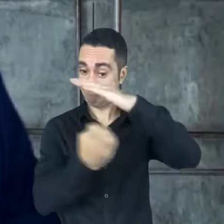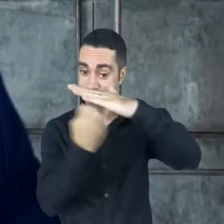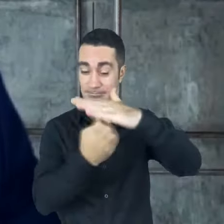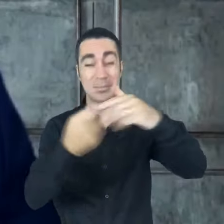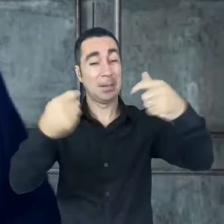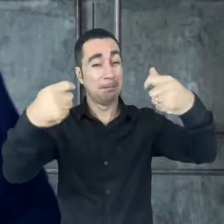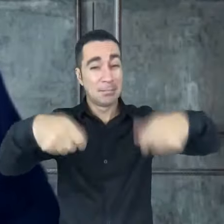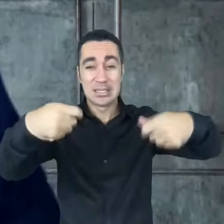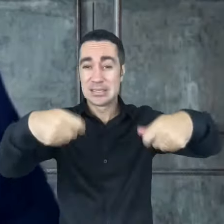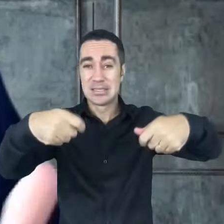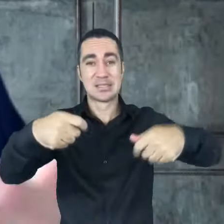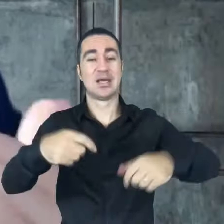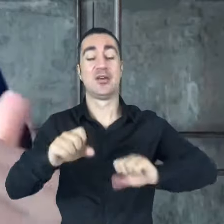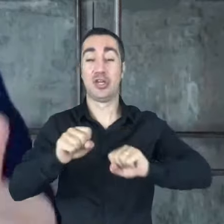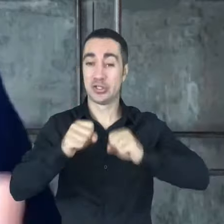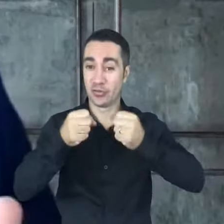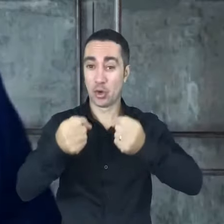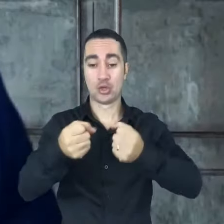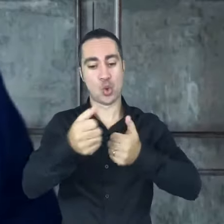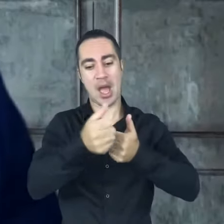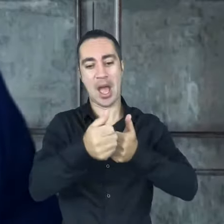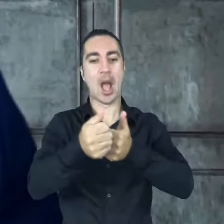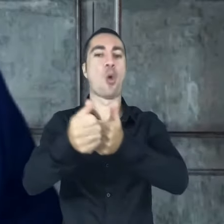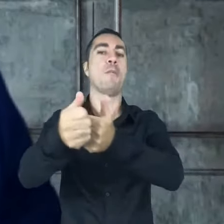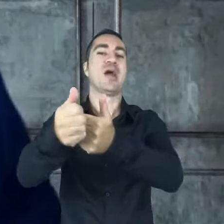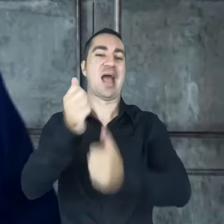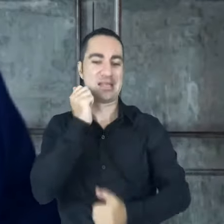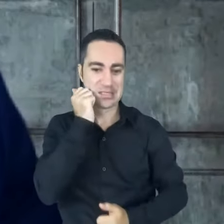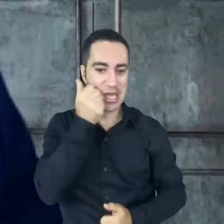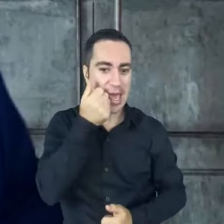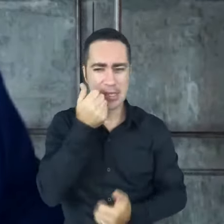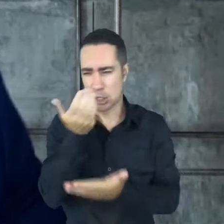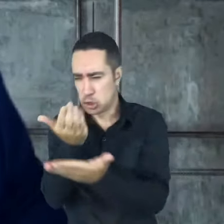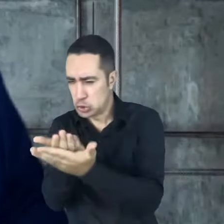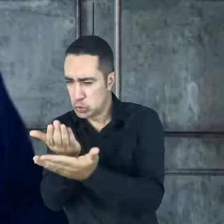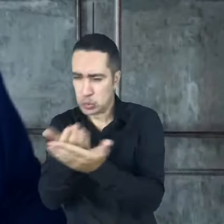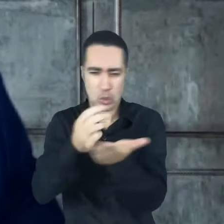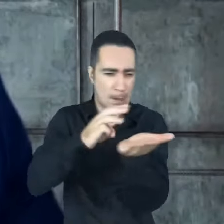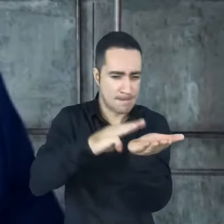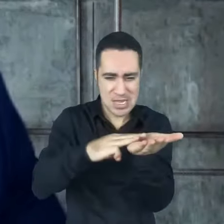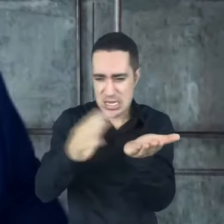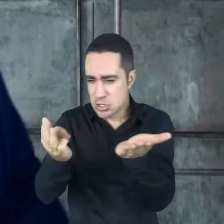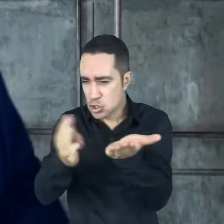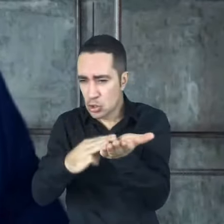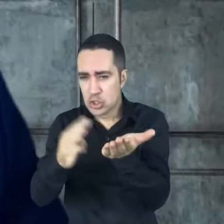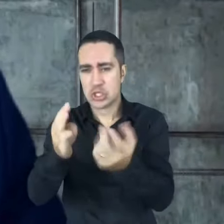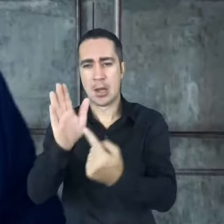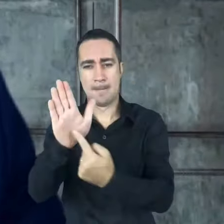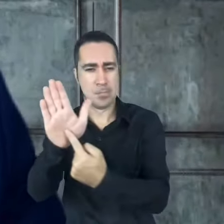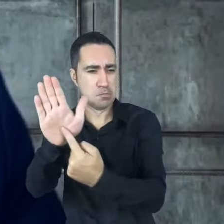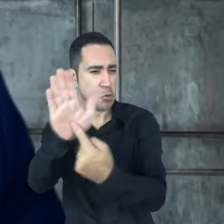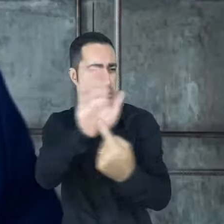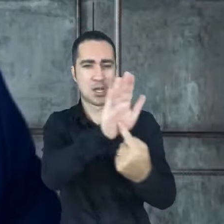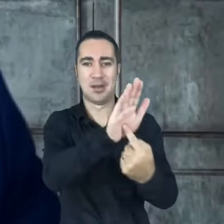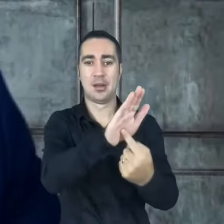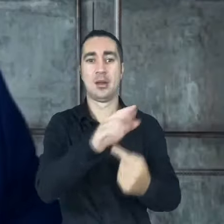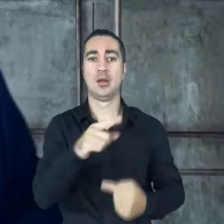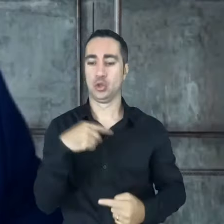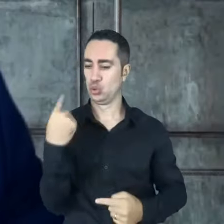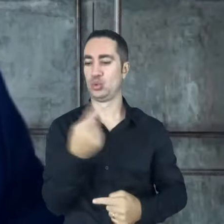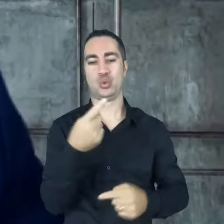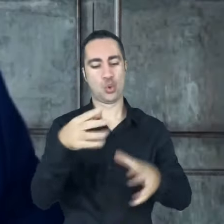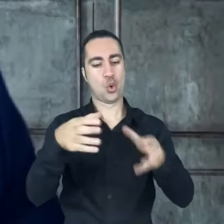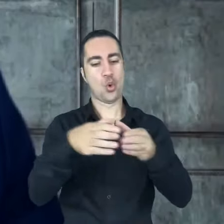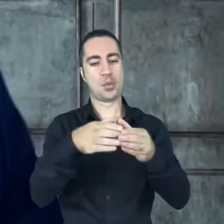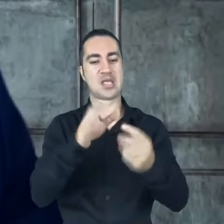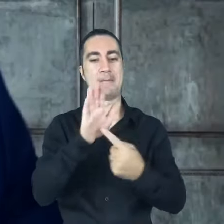gente sabe, o Science Based Target Initiative, que a gente representa na América Latina, no escritório do Pacto aqui no Brasil, e a